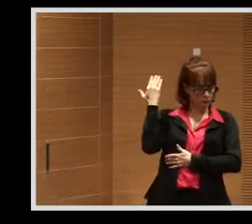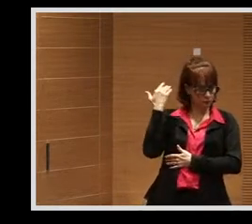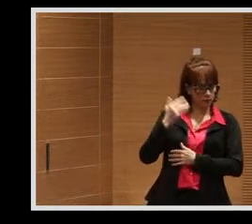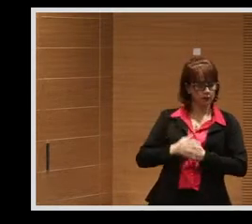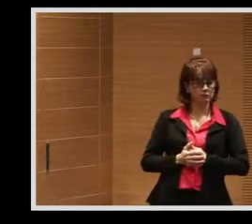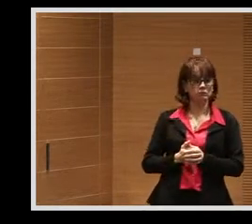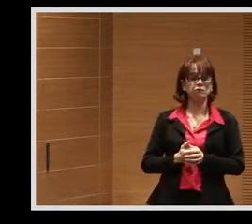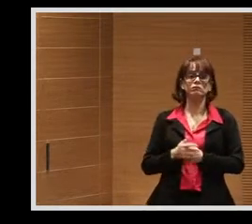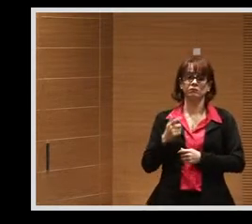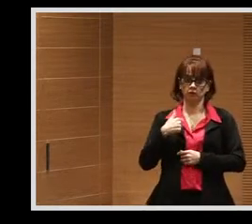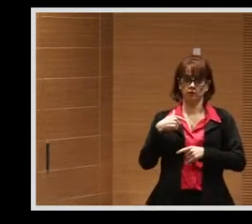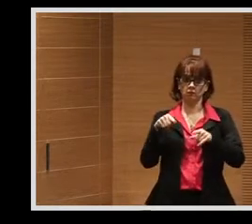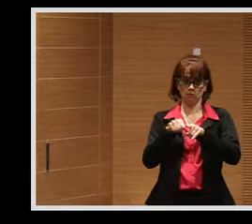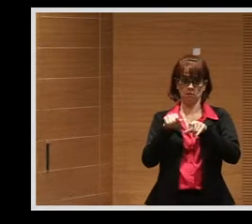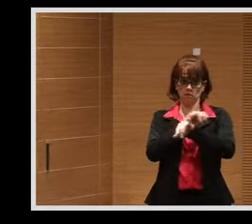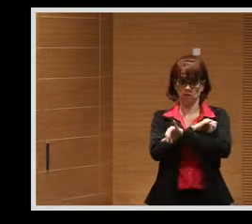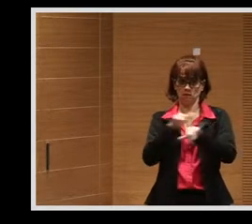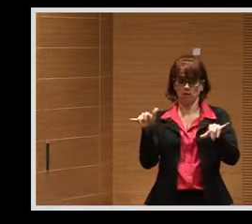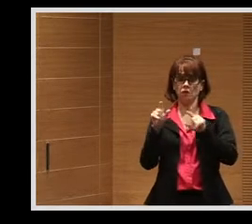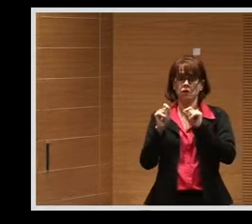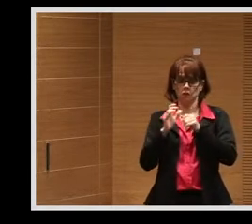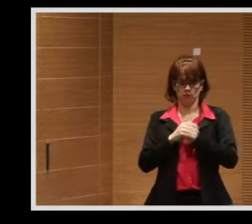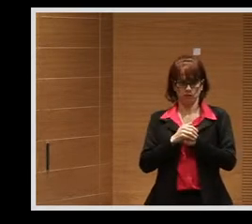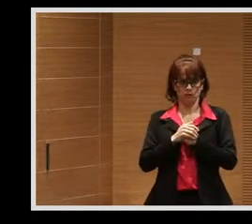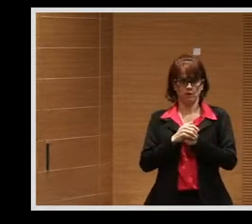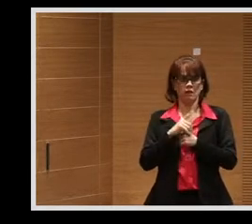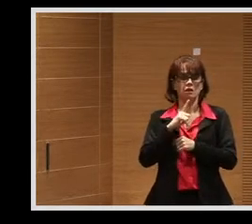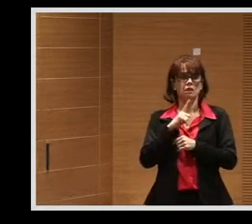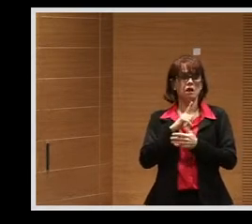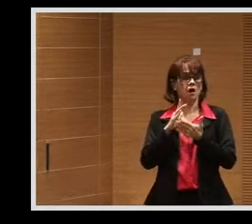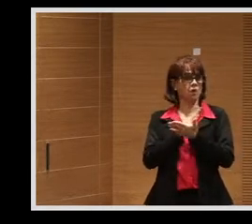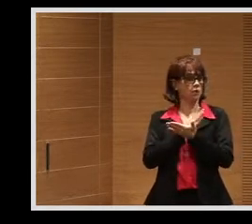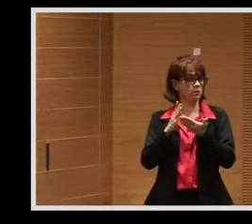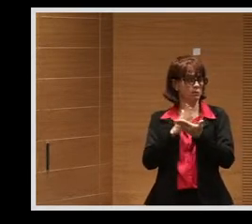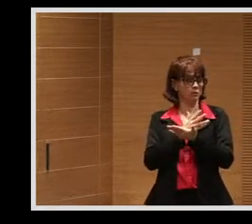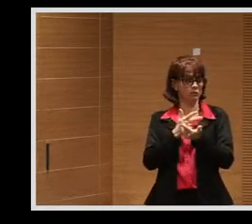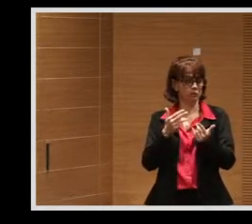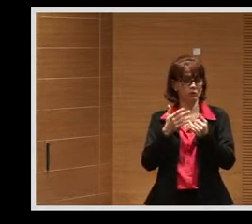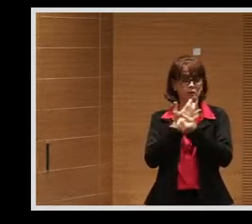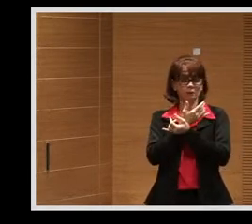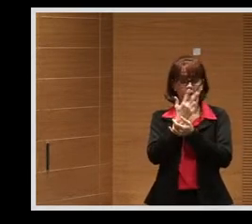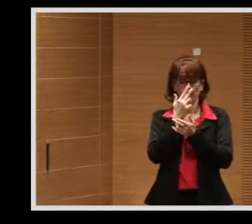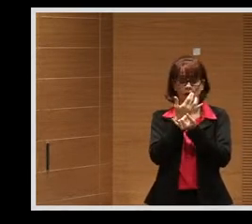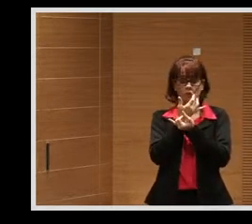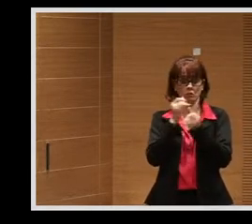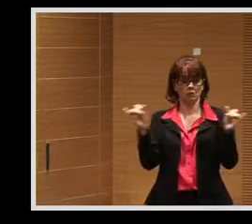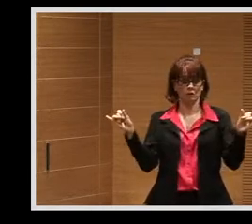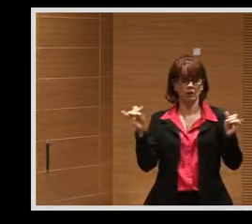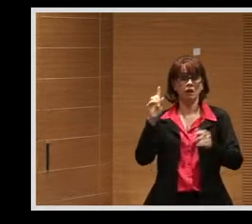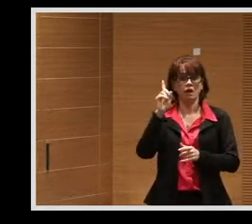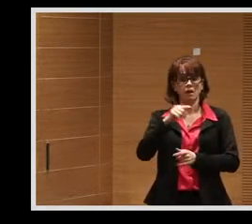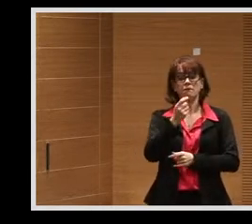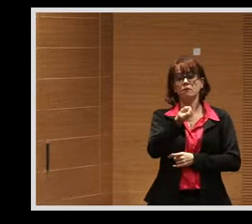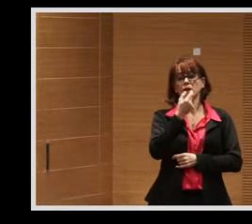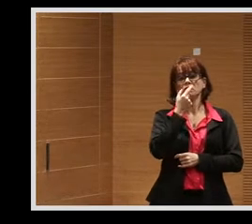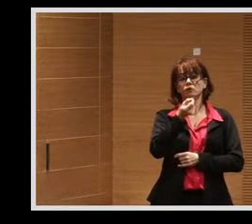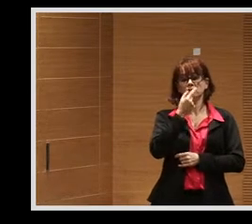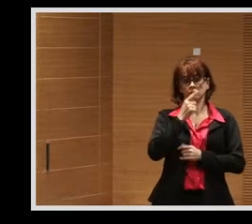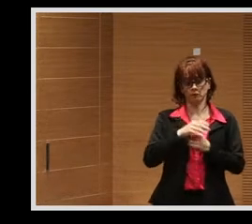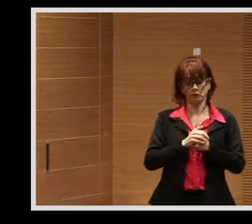também vou denunciar e fazer eco a certos automatismos nesse circuito, o que eu vou chamar de medicamentalização